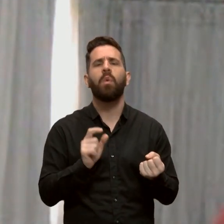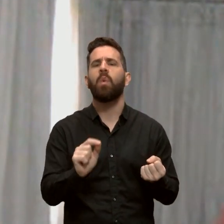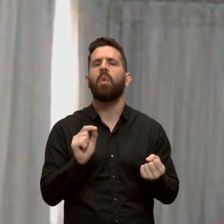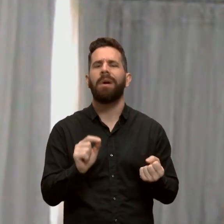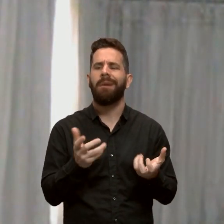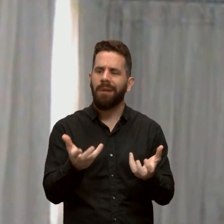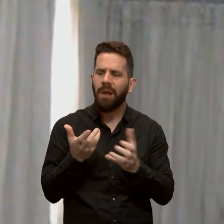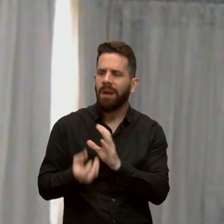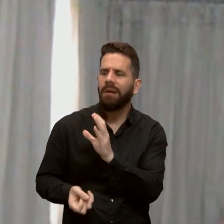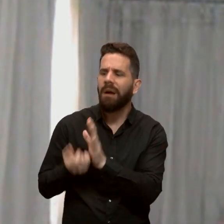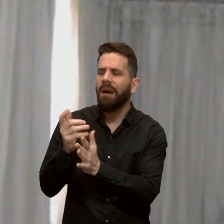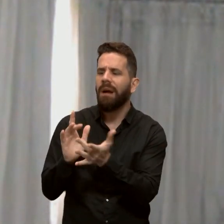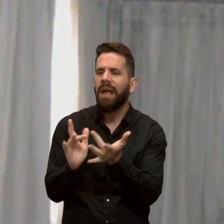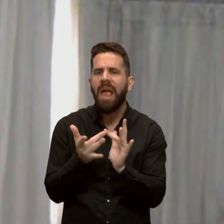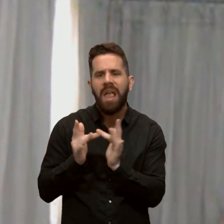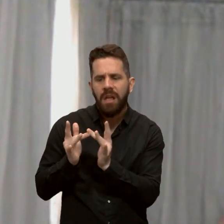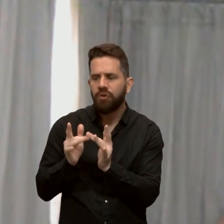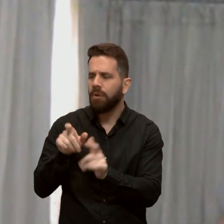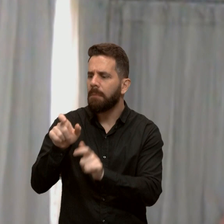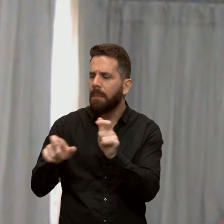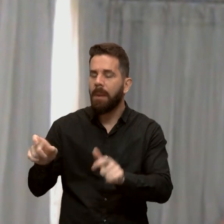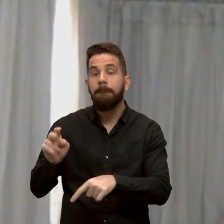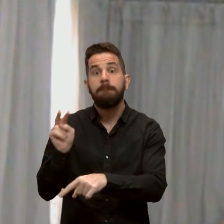proteção, porque você não tem